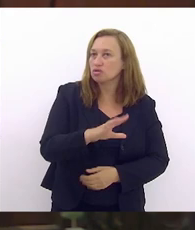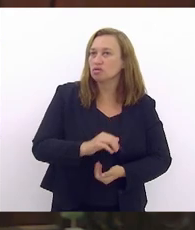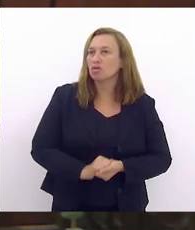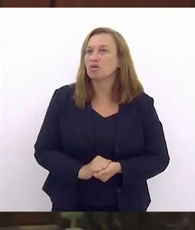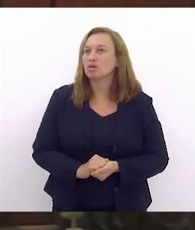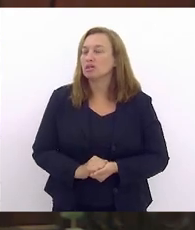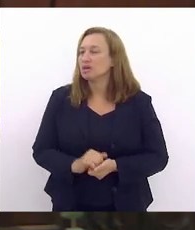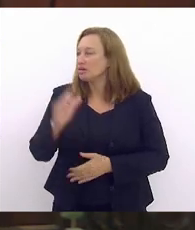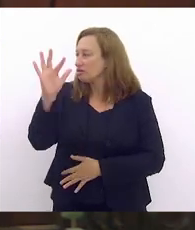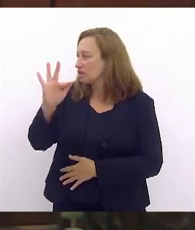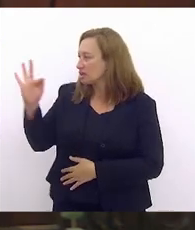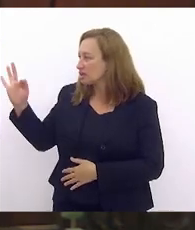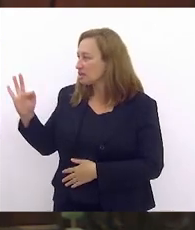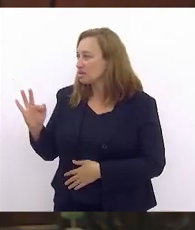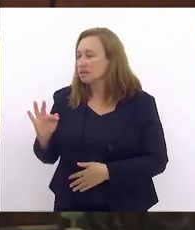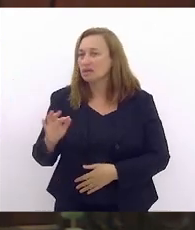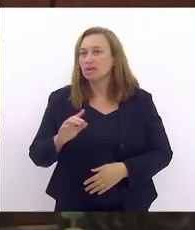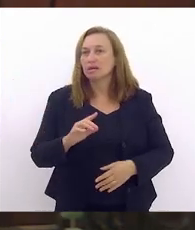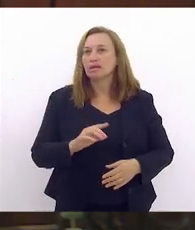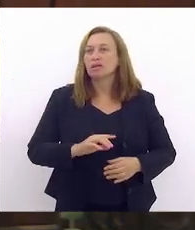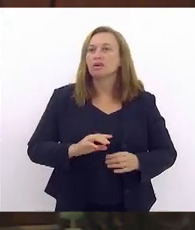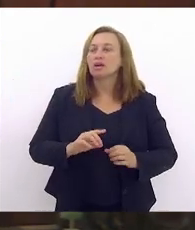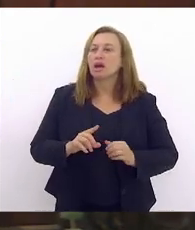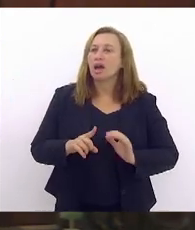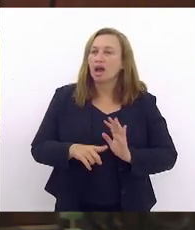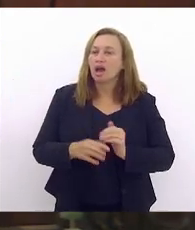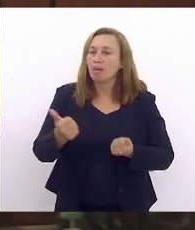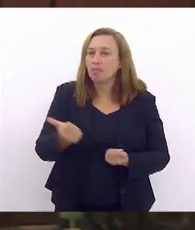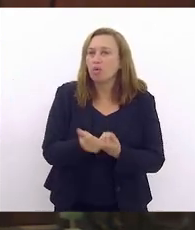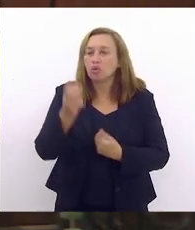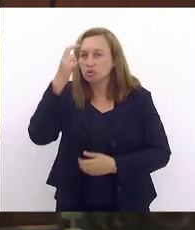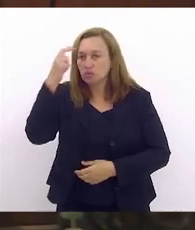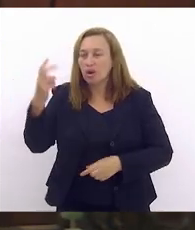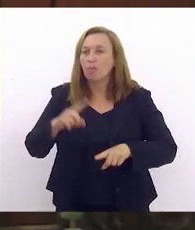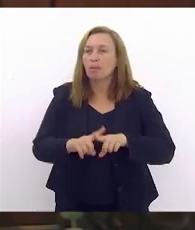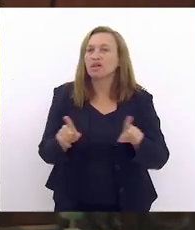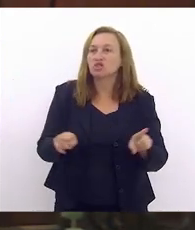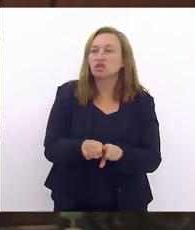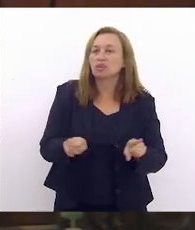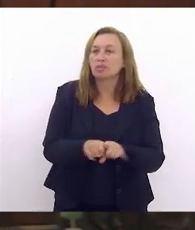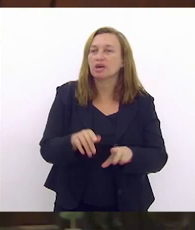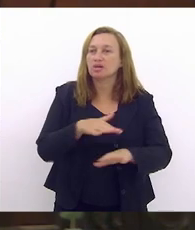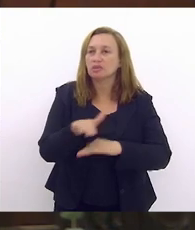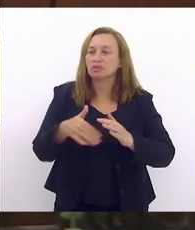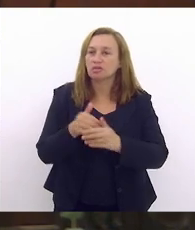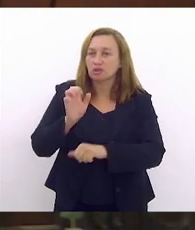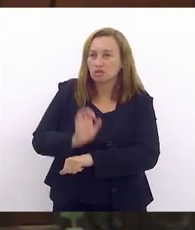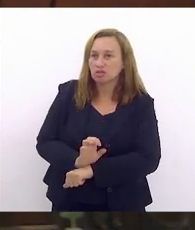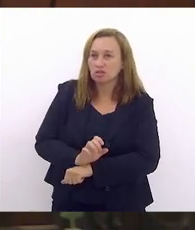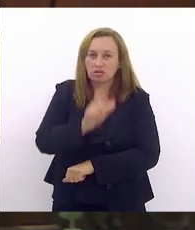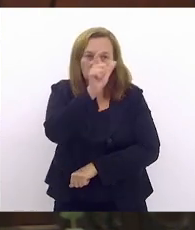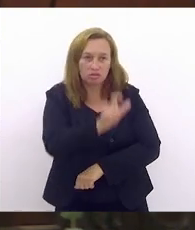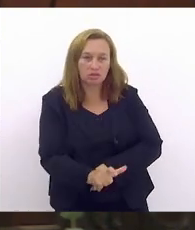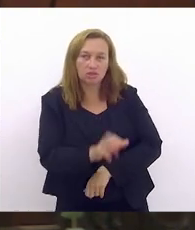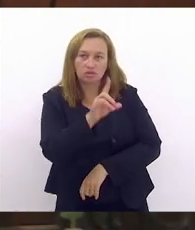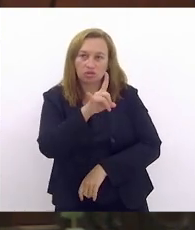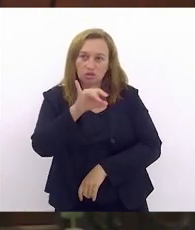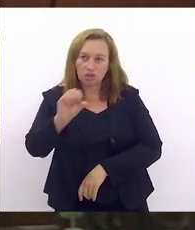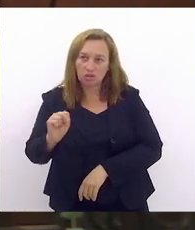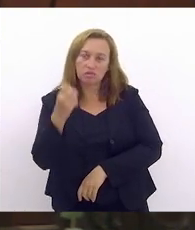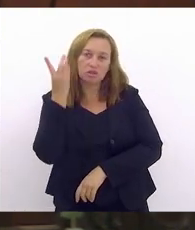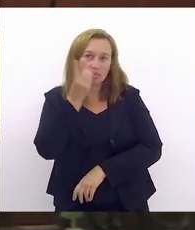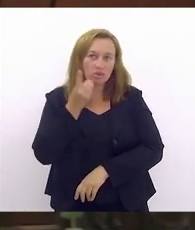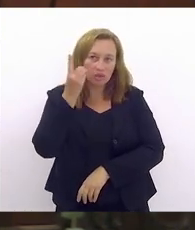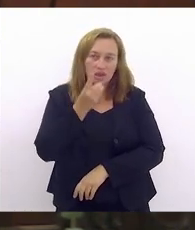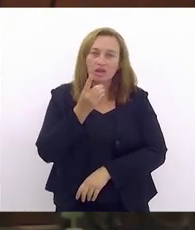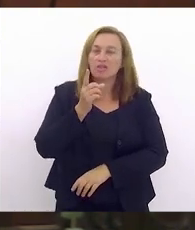subvenção, não só da todo o incentivo cultural, mas esse governo do Estado, e aí eu falo na figura do deputado Dionísio Lins, realmente tem